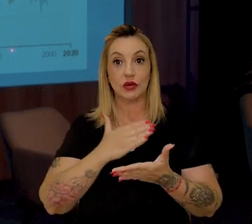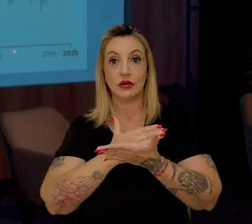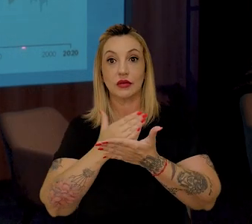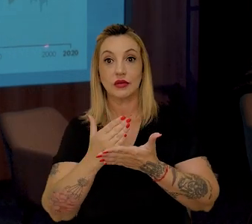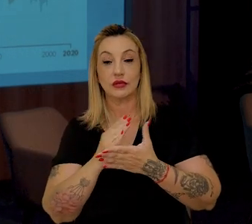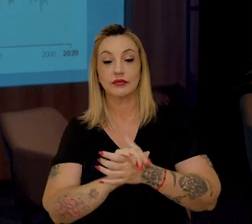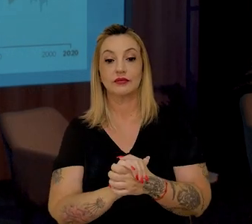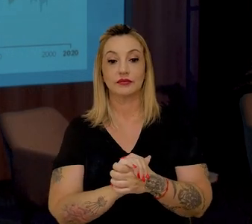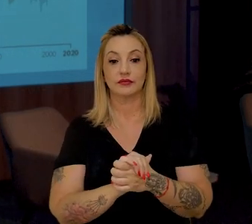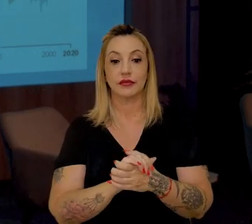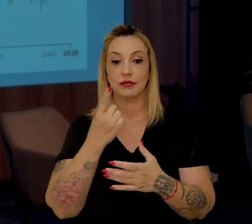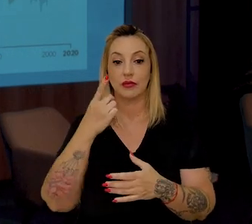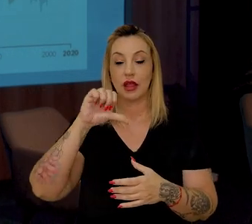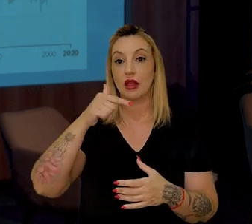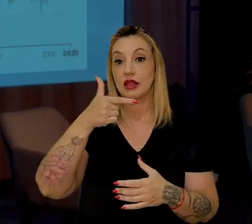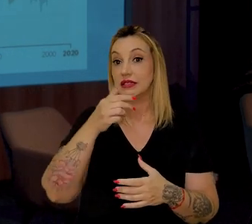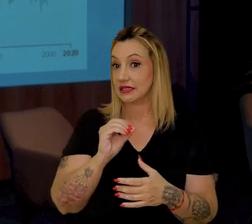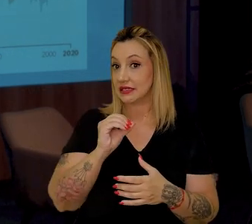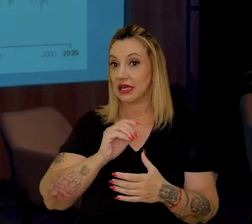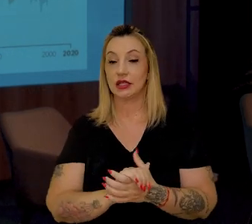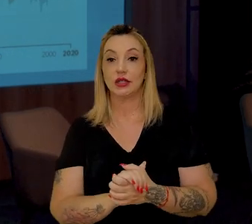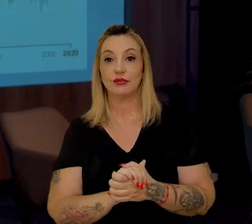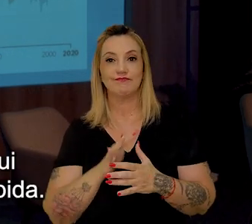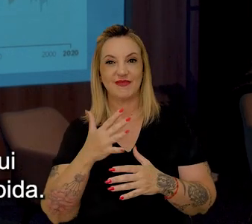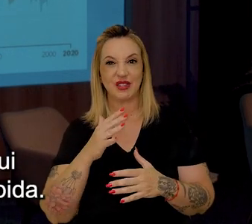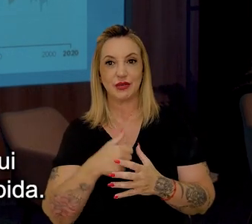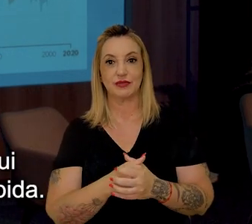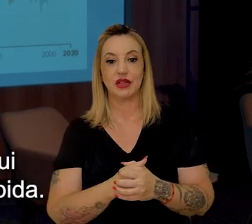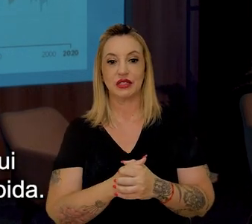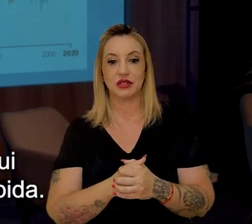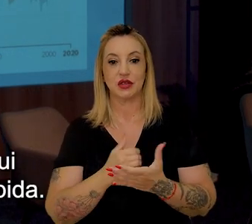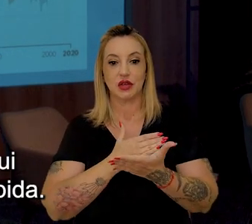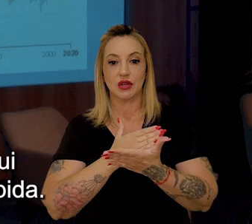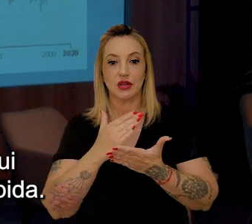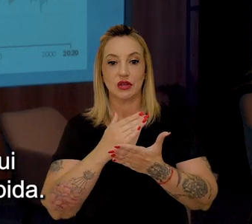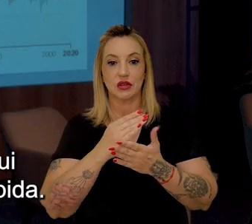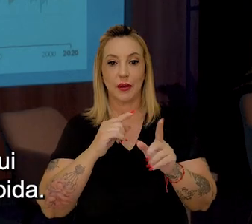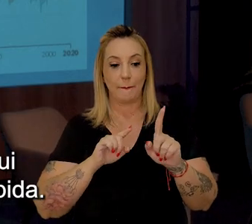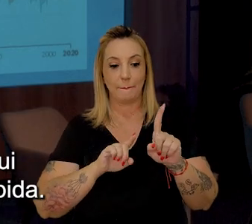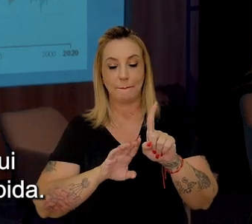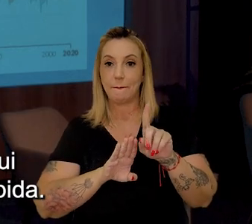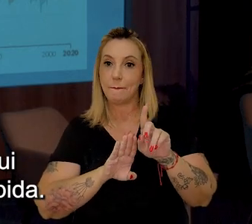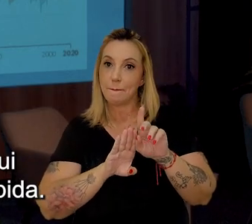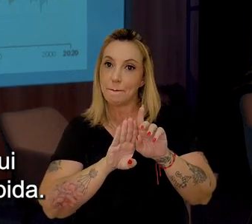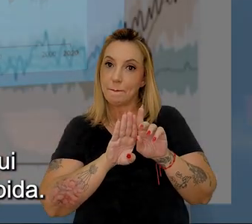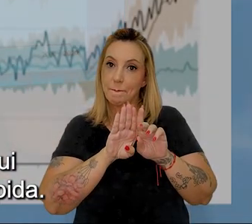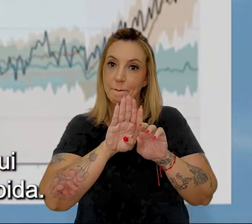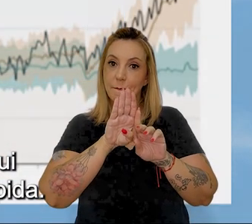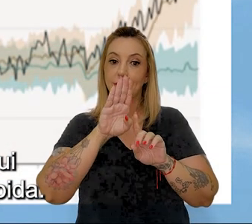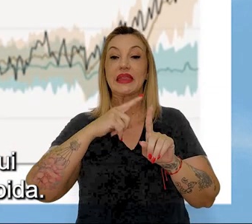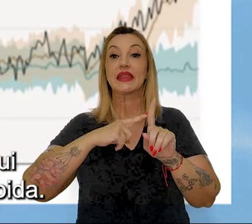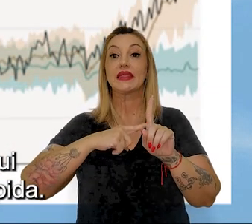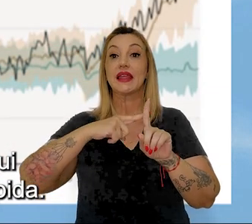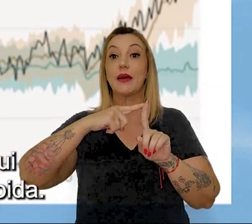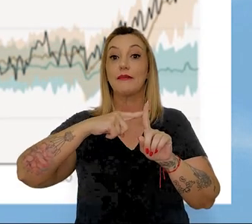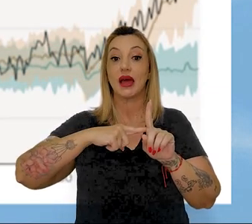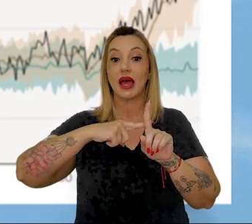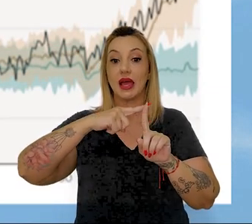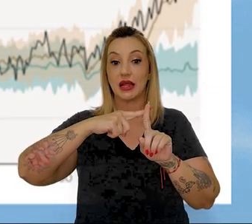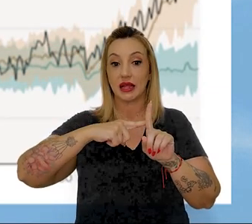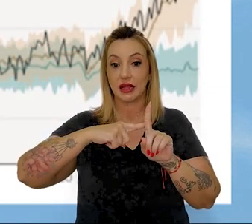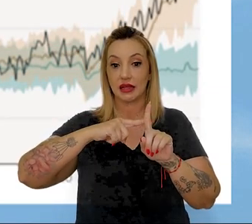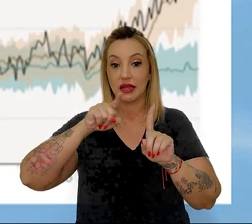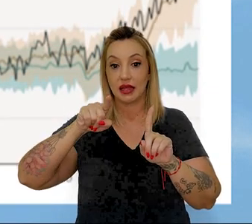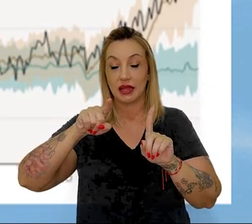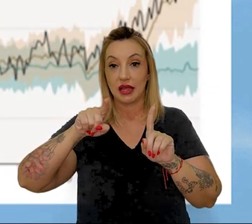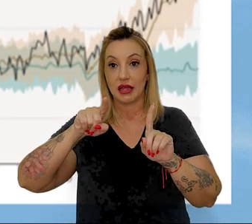de 1970 mais ou menos você começa a ter essa subida aqui no aumento da temperatura muito rápido é isso